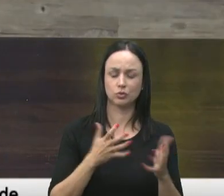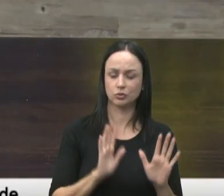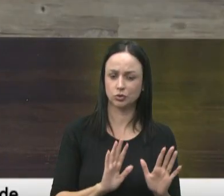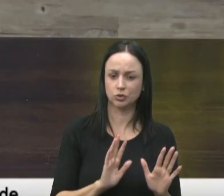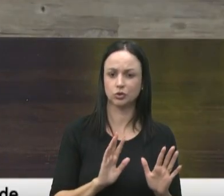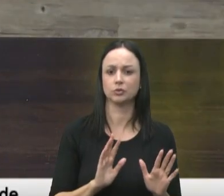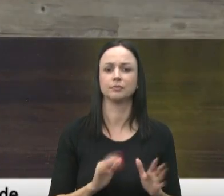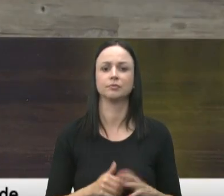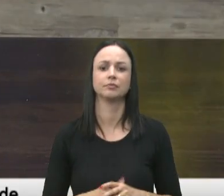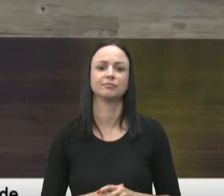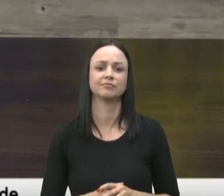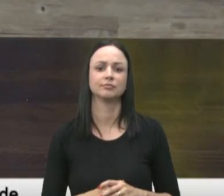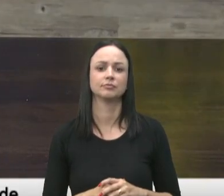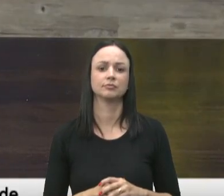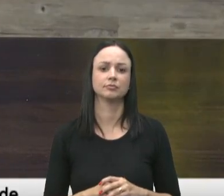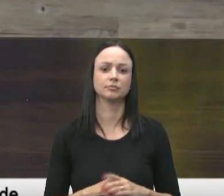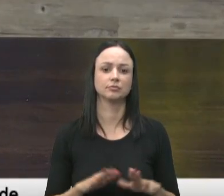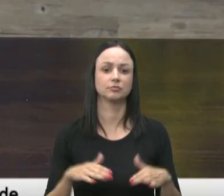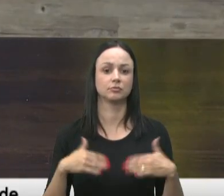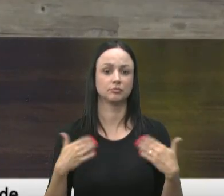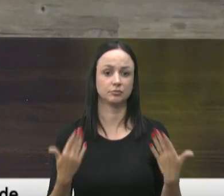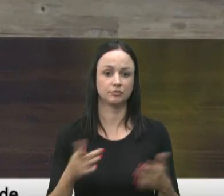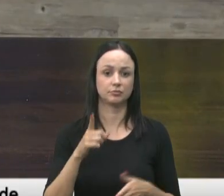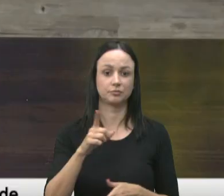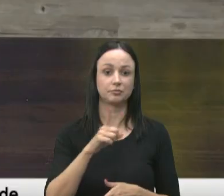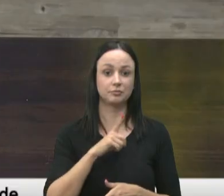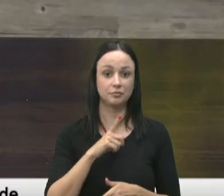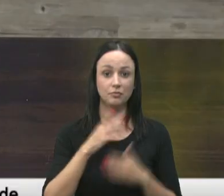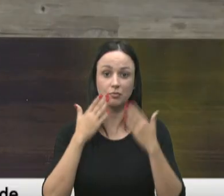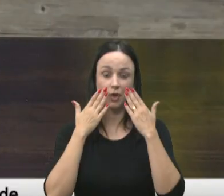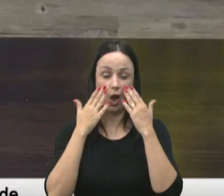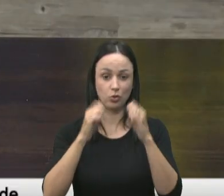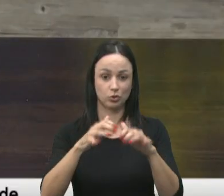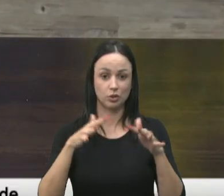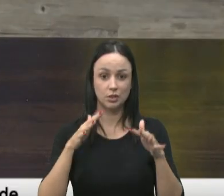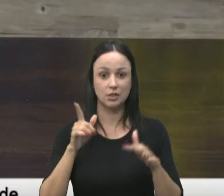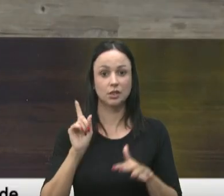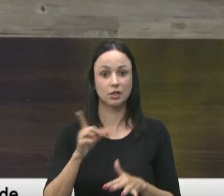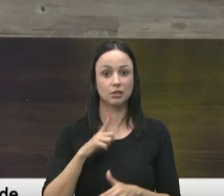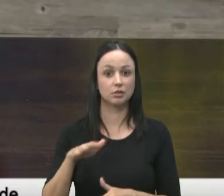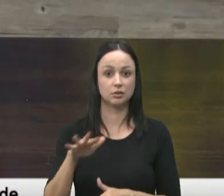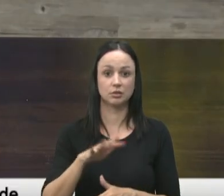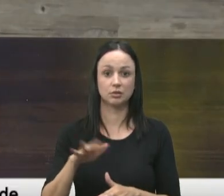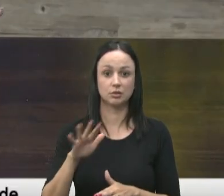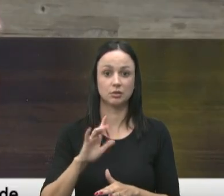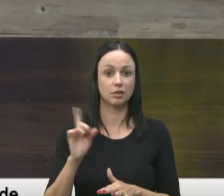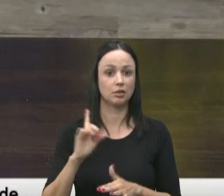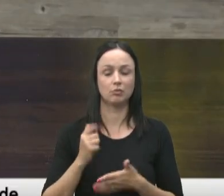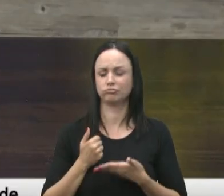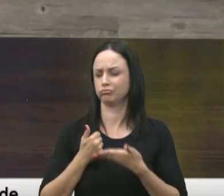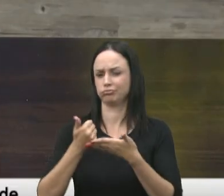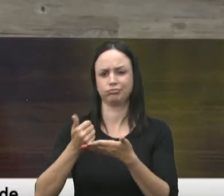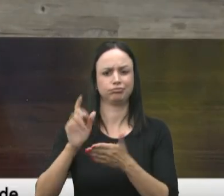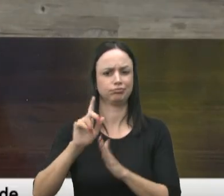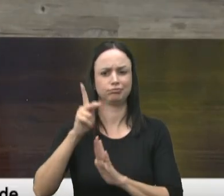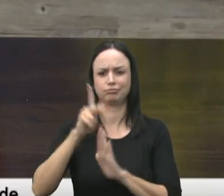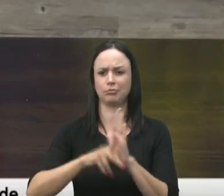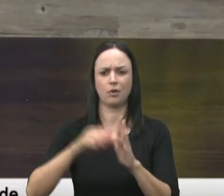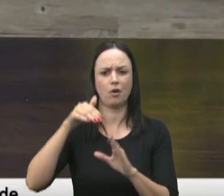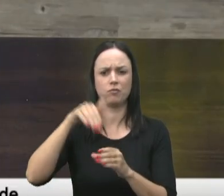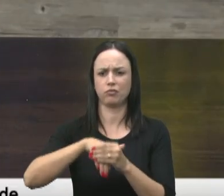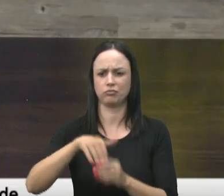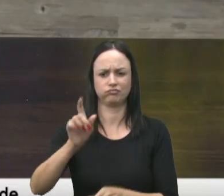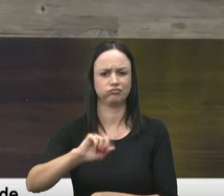tivesse. Então, quando você tem na audiência pública já esta situação, eu nem levei ele para o plenário. Eu não levo